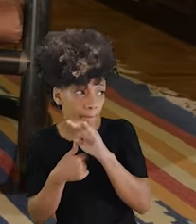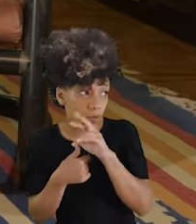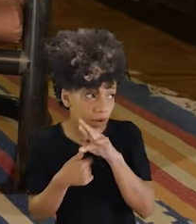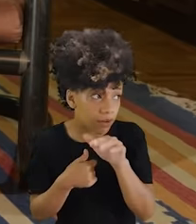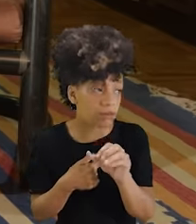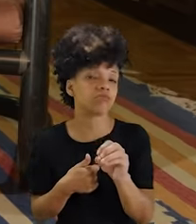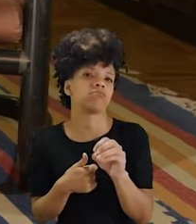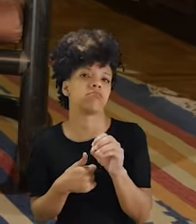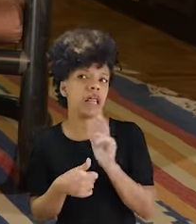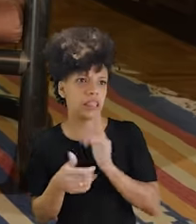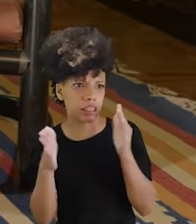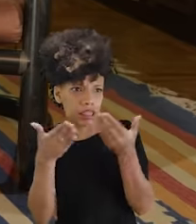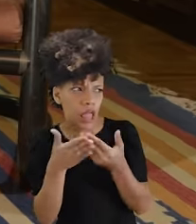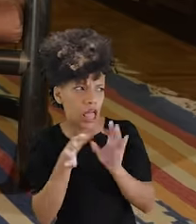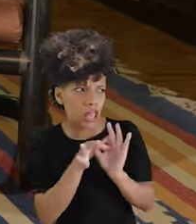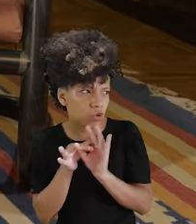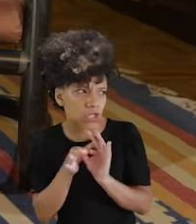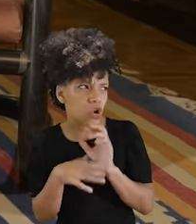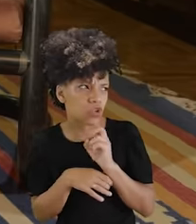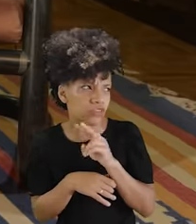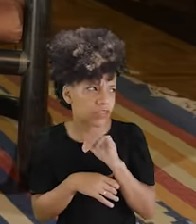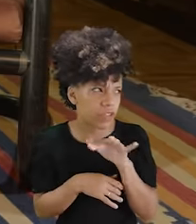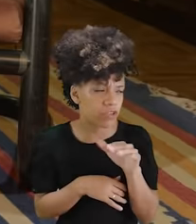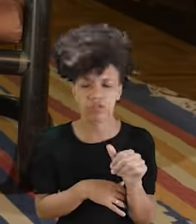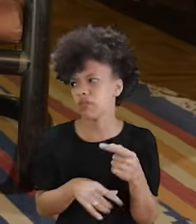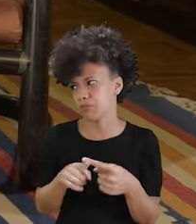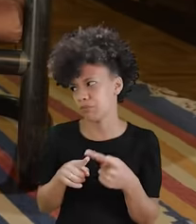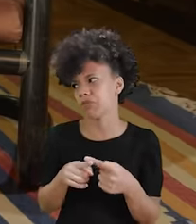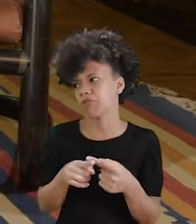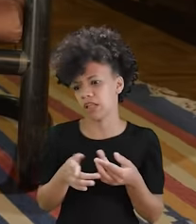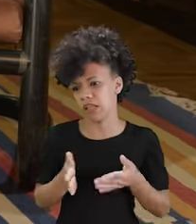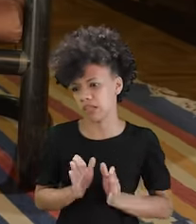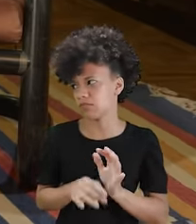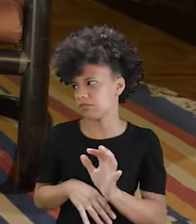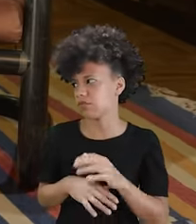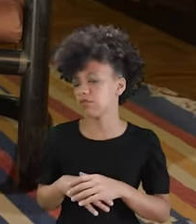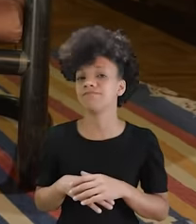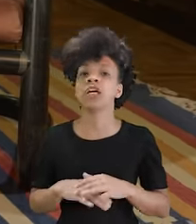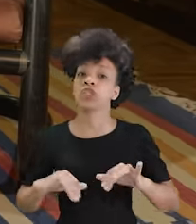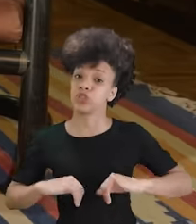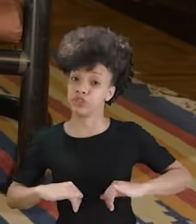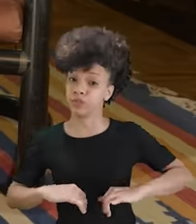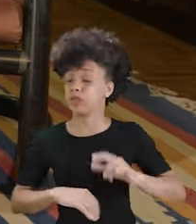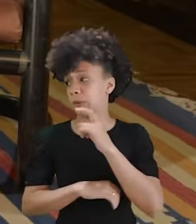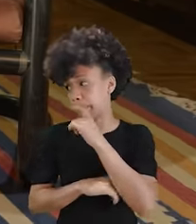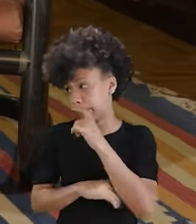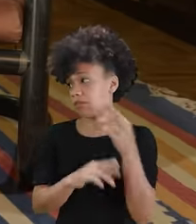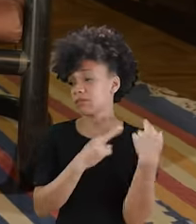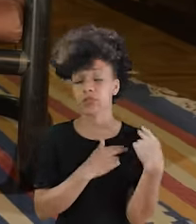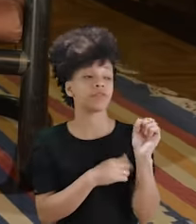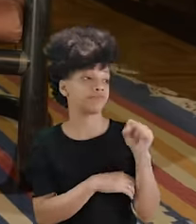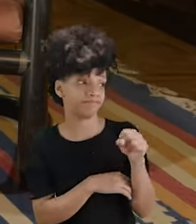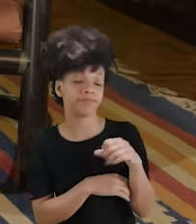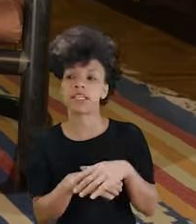eles têm uma pegada ainda dessa união soviética enviaram da Lina é o primeiro dos